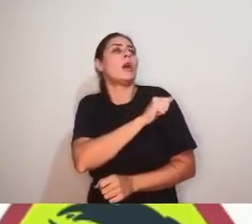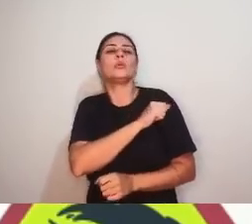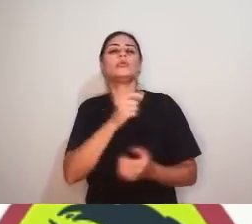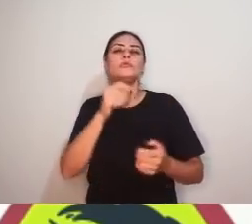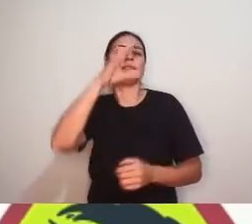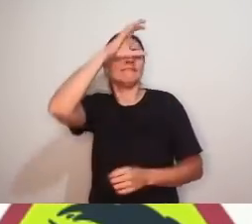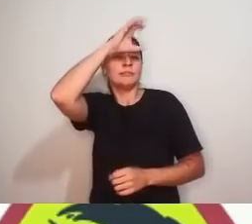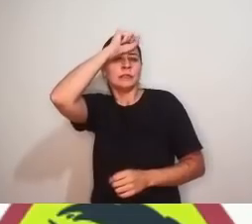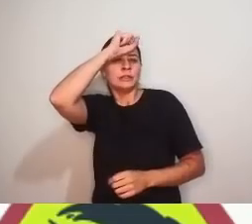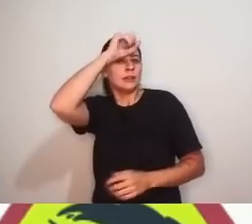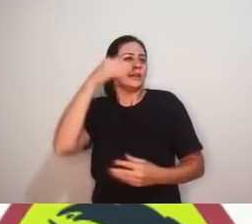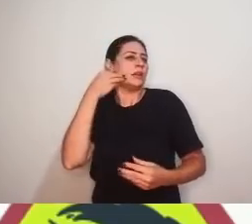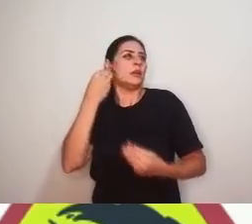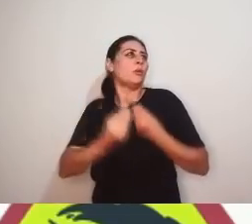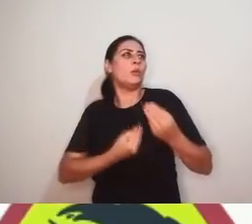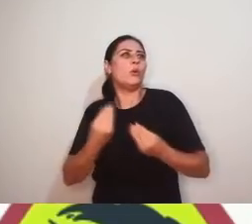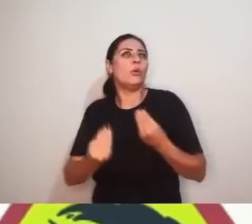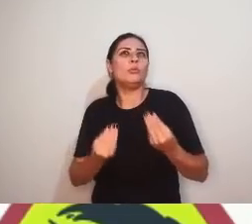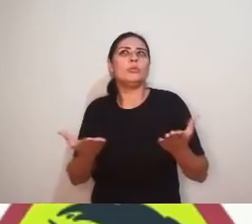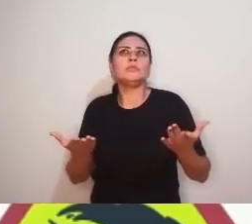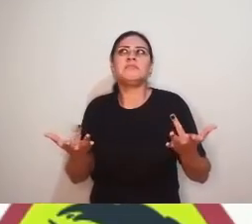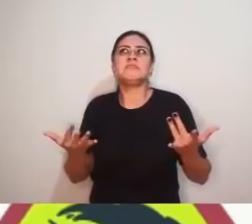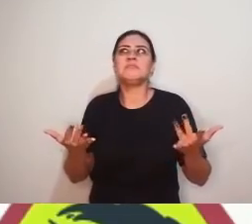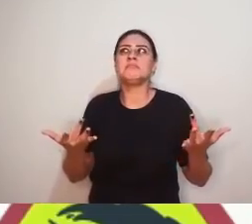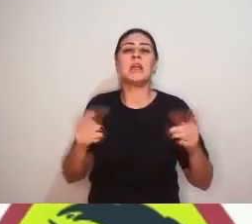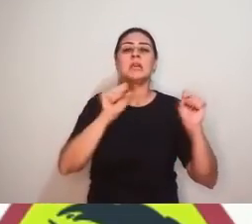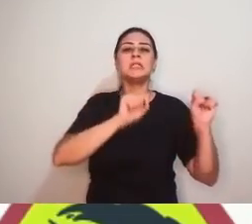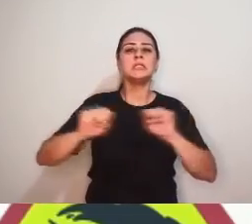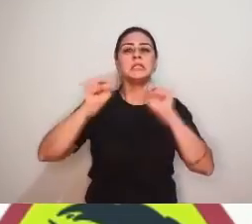Por exemplo, o aluno vai aprender a operar